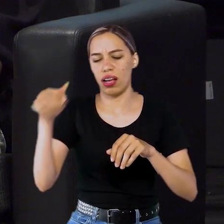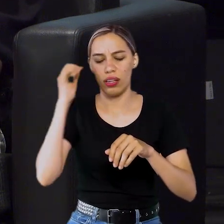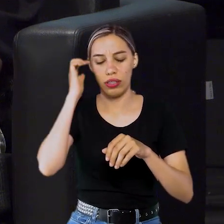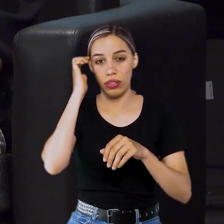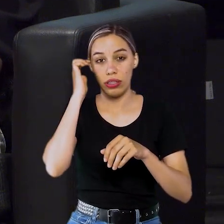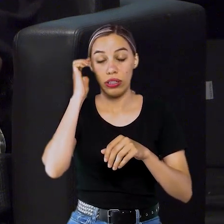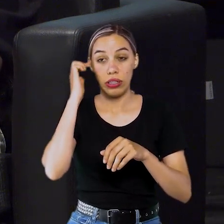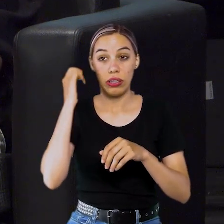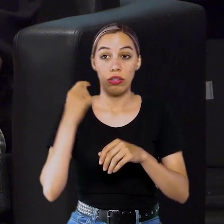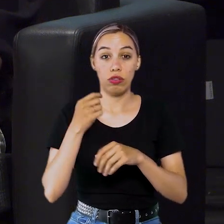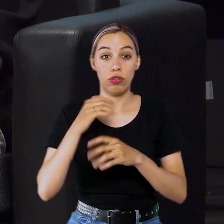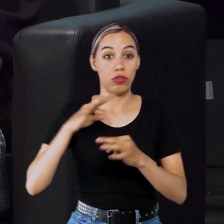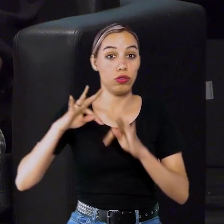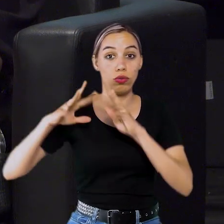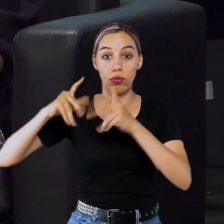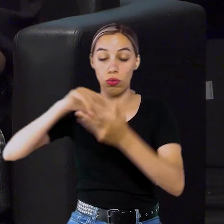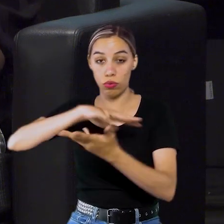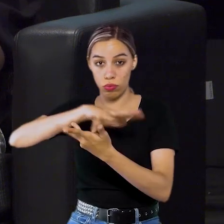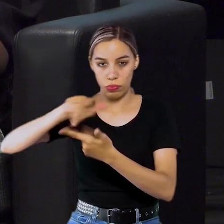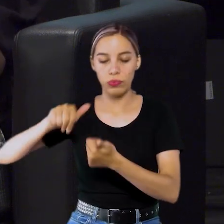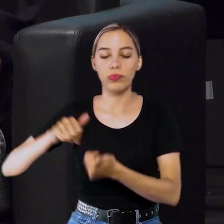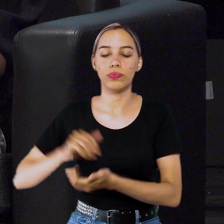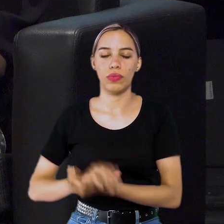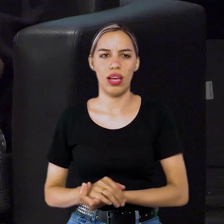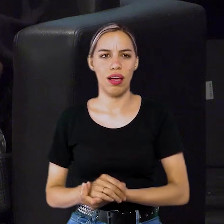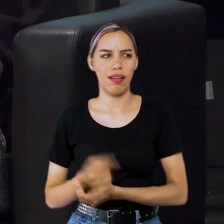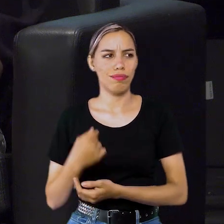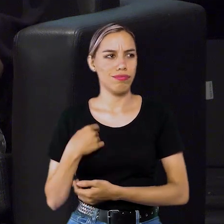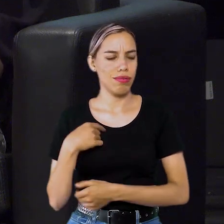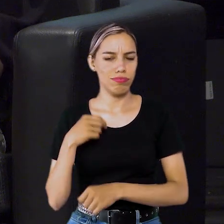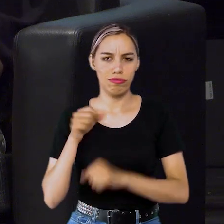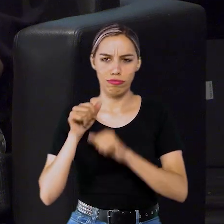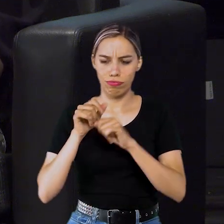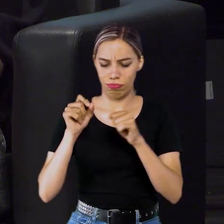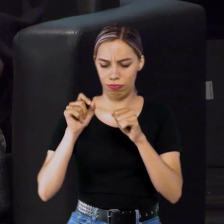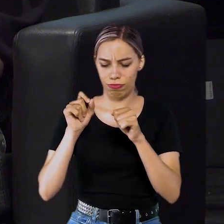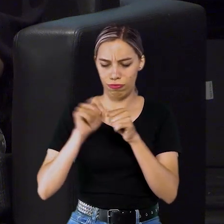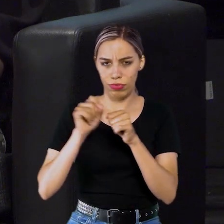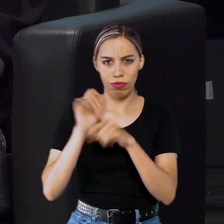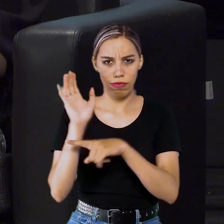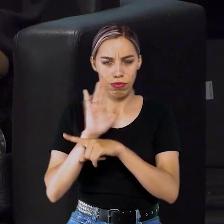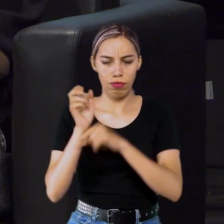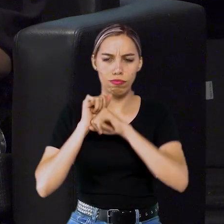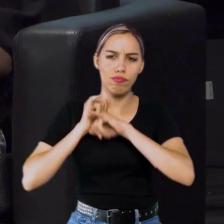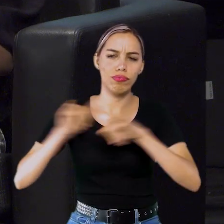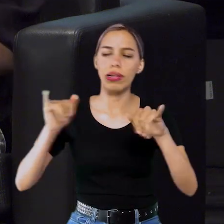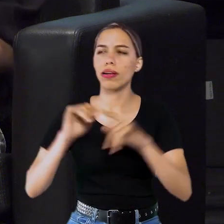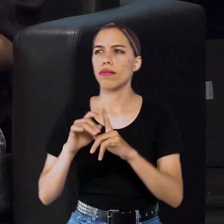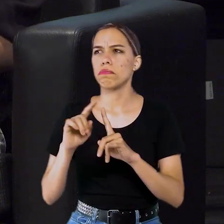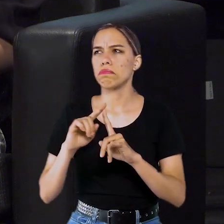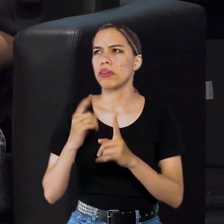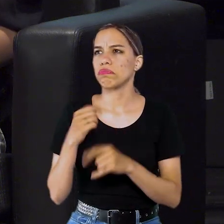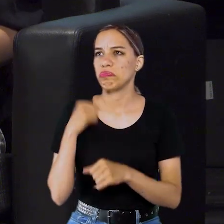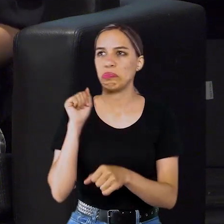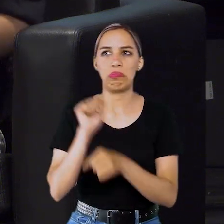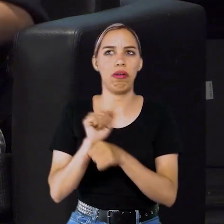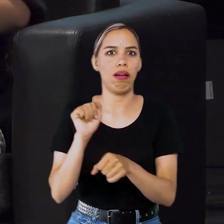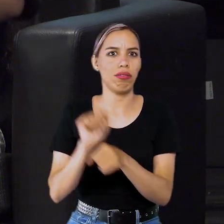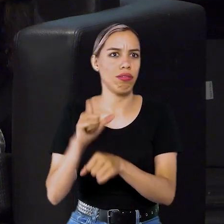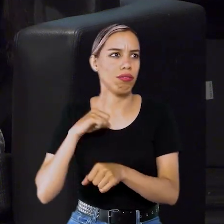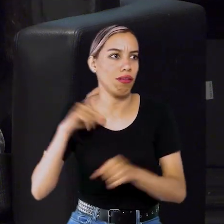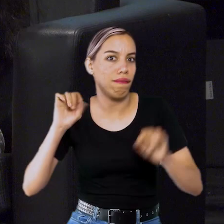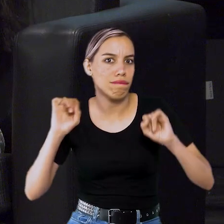mundo. E era uma coisa que a gente não esperava, né? Porque você imagina, nós lá